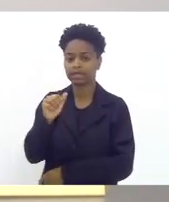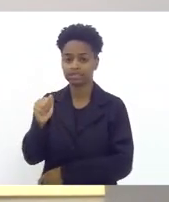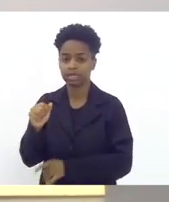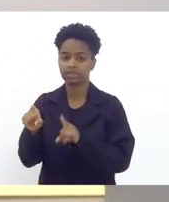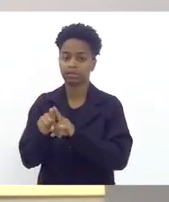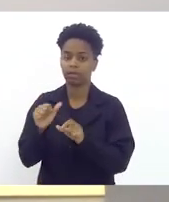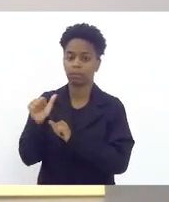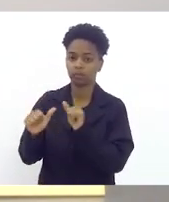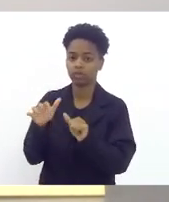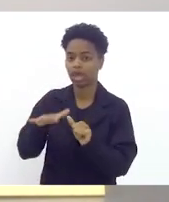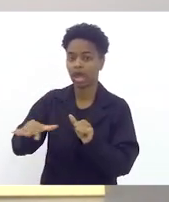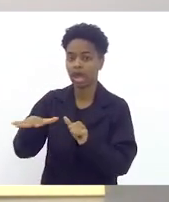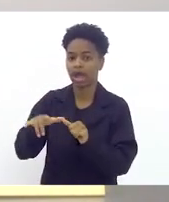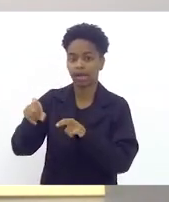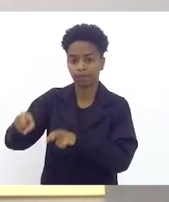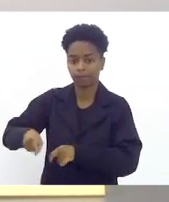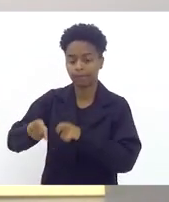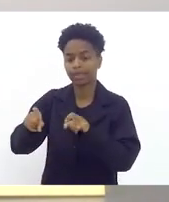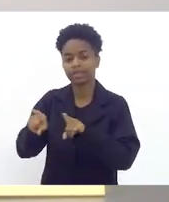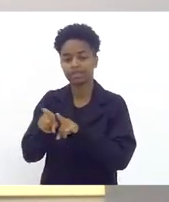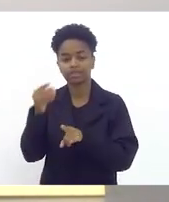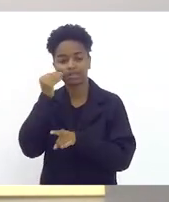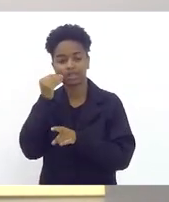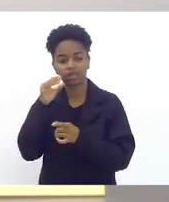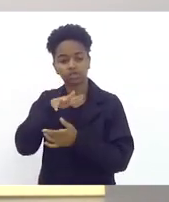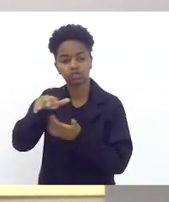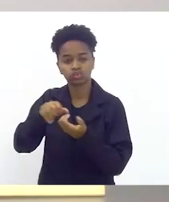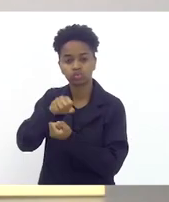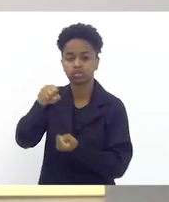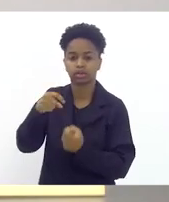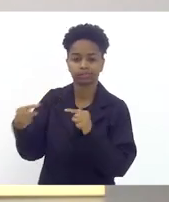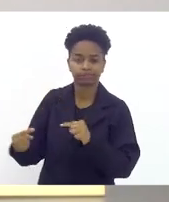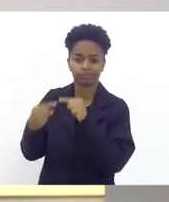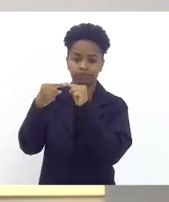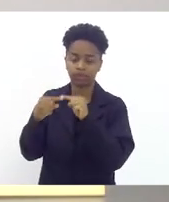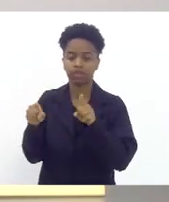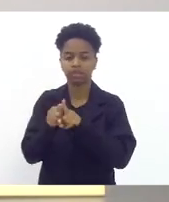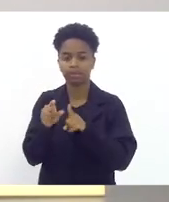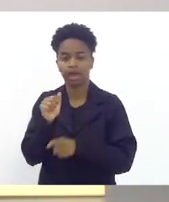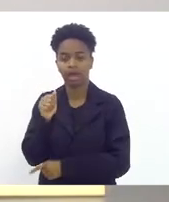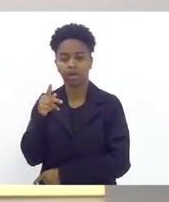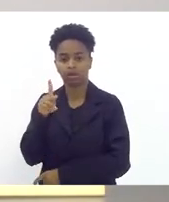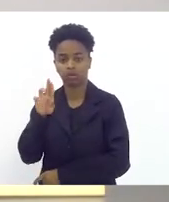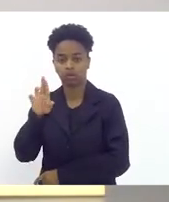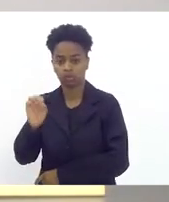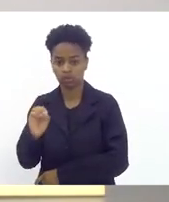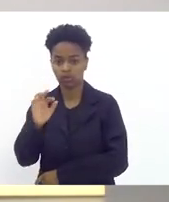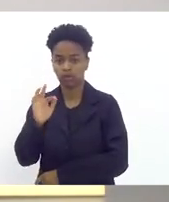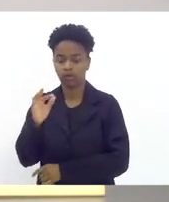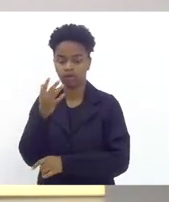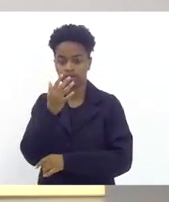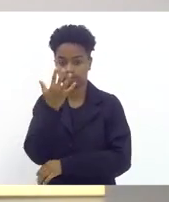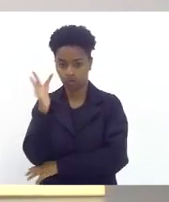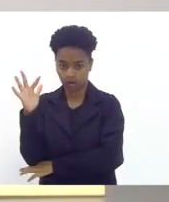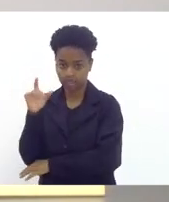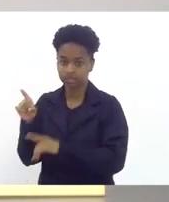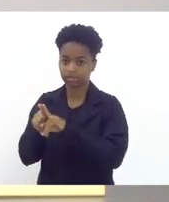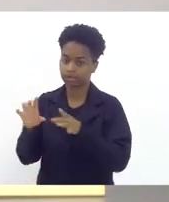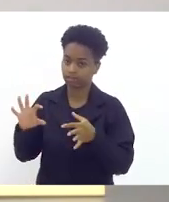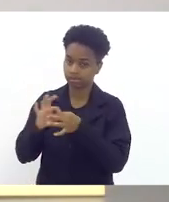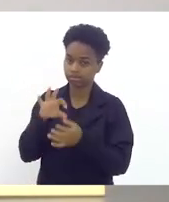das áreas produtivas para sistemas mais sustentáveis sistemas que trabalham com sistemas florestais agregação de renda e ao mesmo tempo